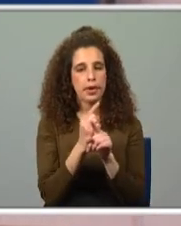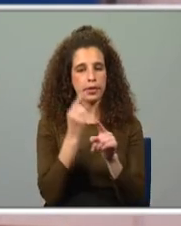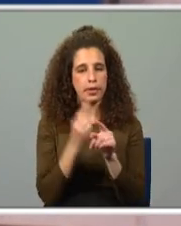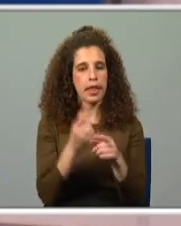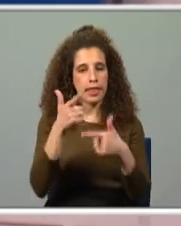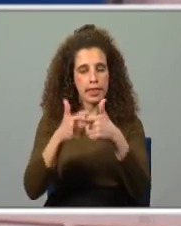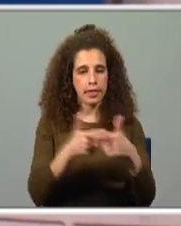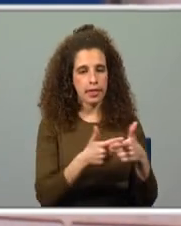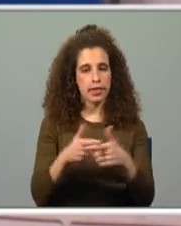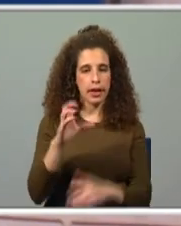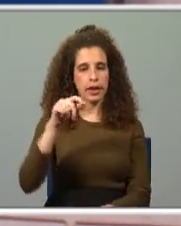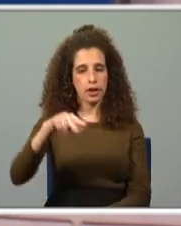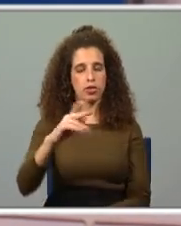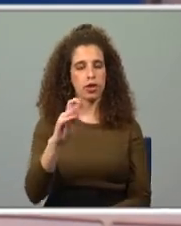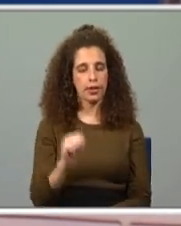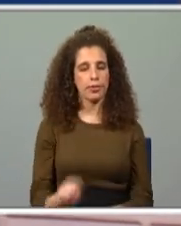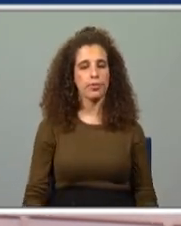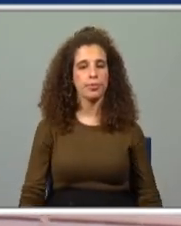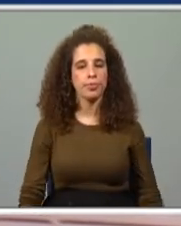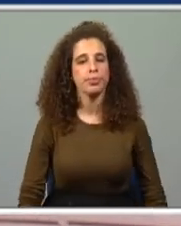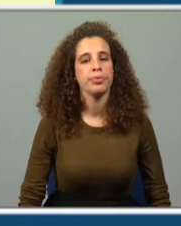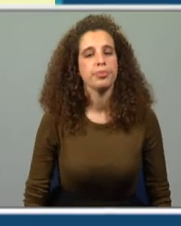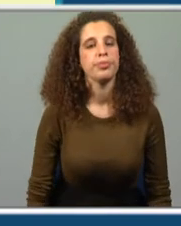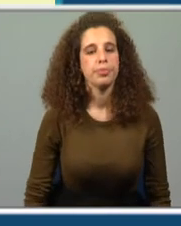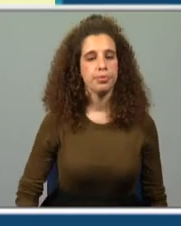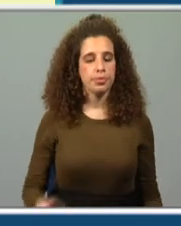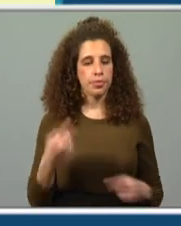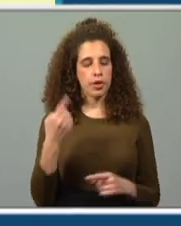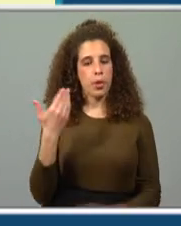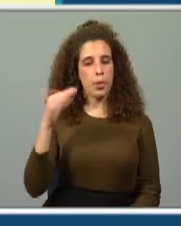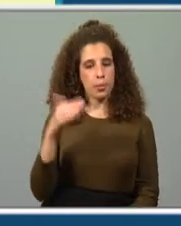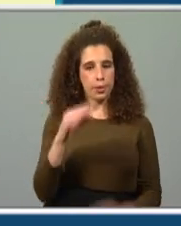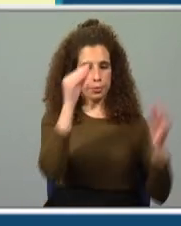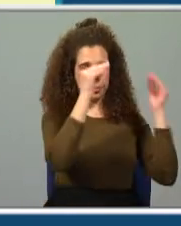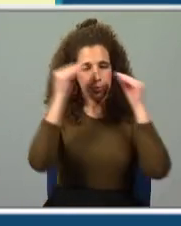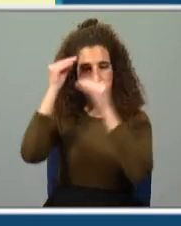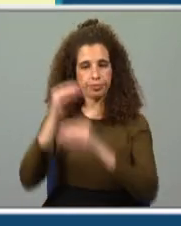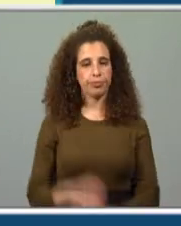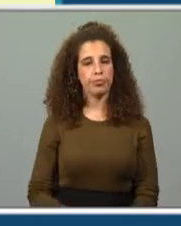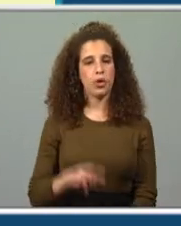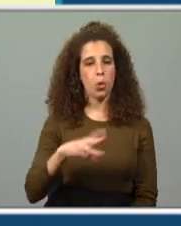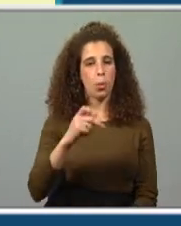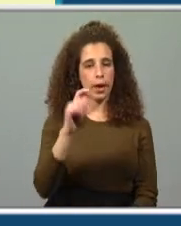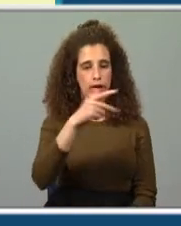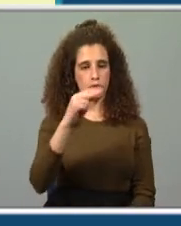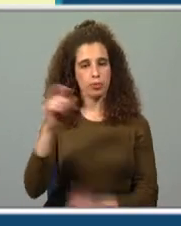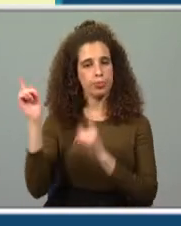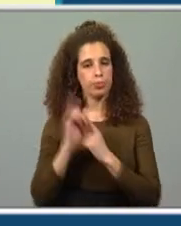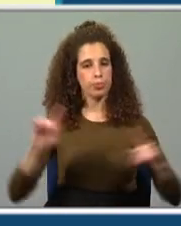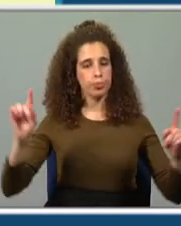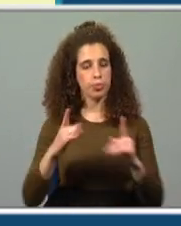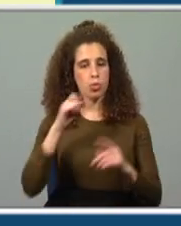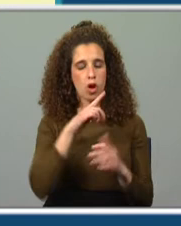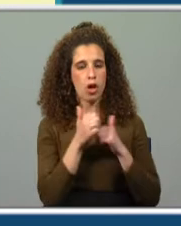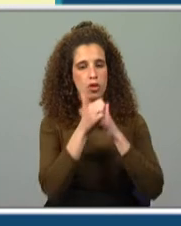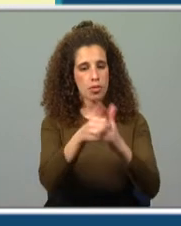é a mesma divisão que as cenas. E então temos aqui uma primeira personagem, o maestro Palheta. Podem